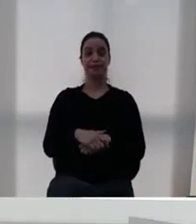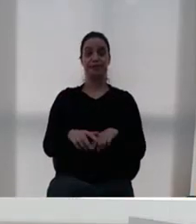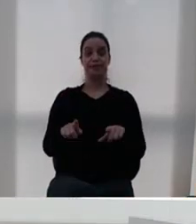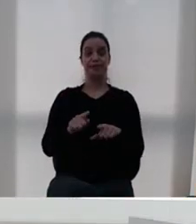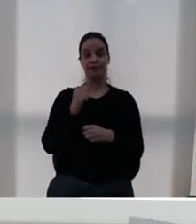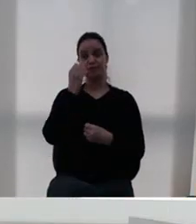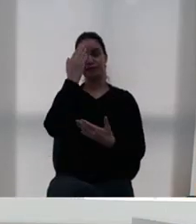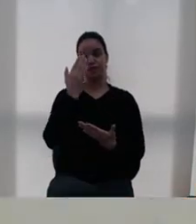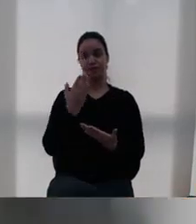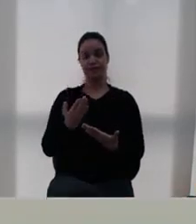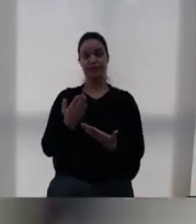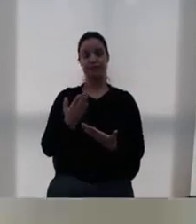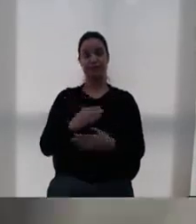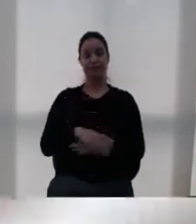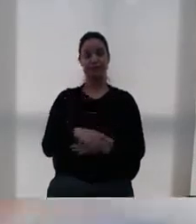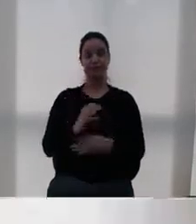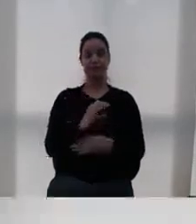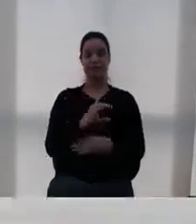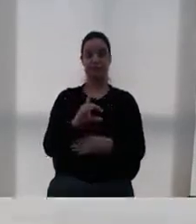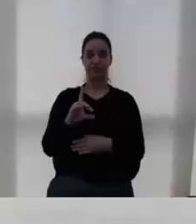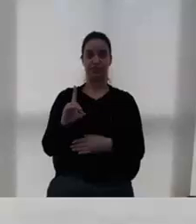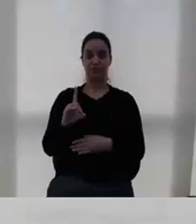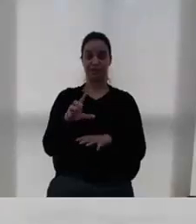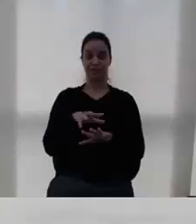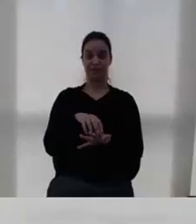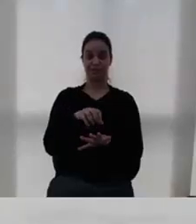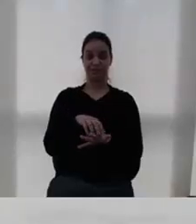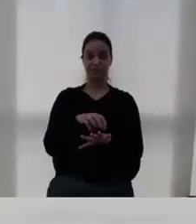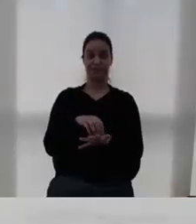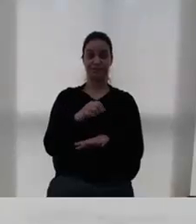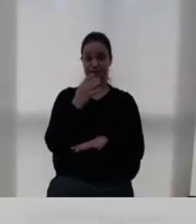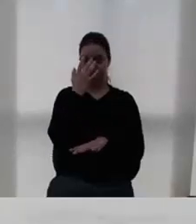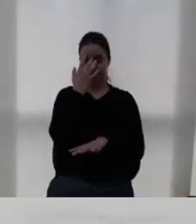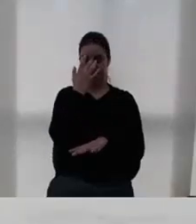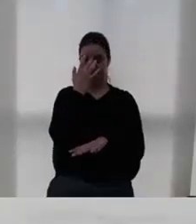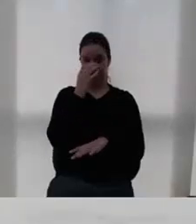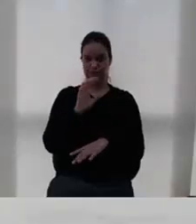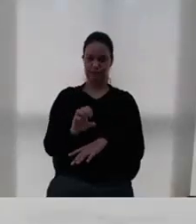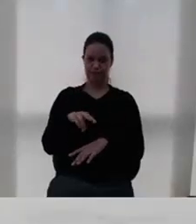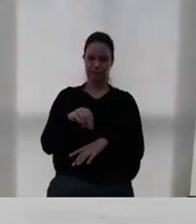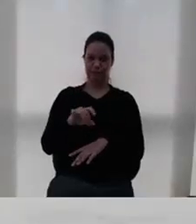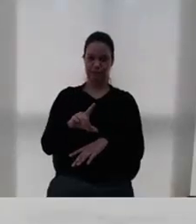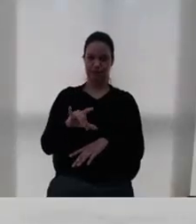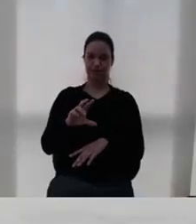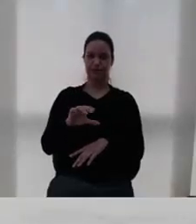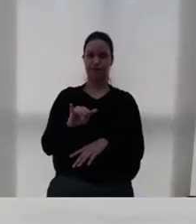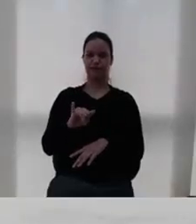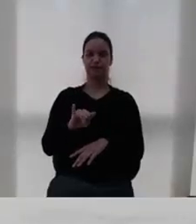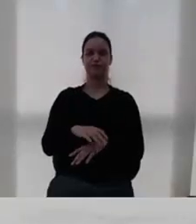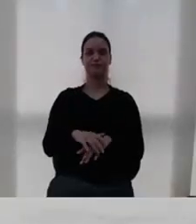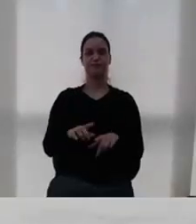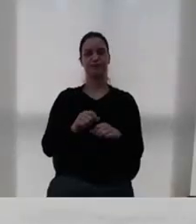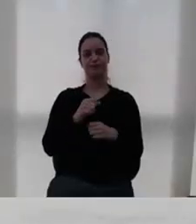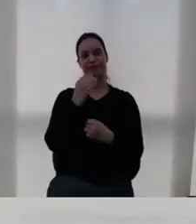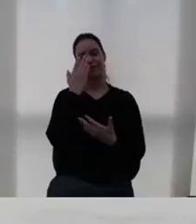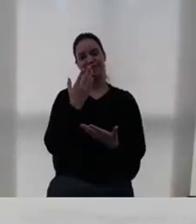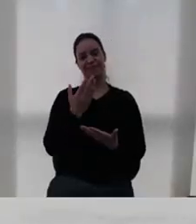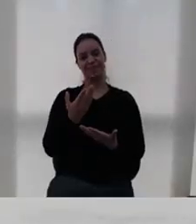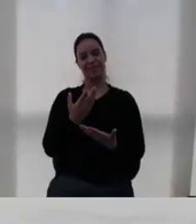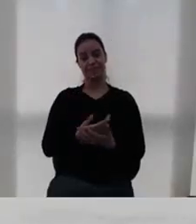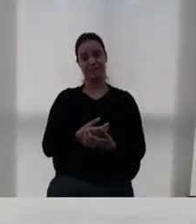as palavras da coordenadora da nossa comunidade, Ele Gaioto. Queria elogiar a atuação de Vossa Excelência